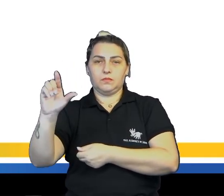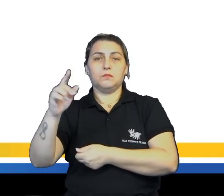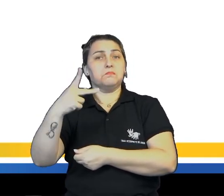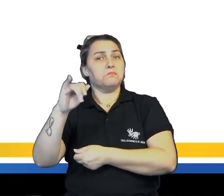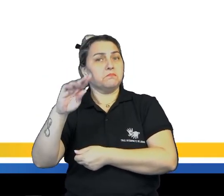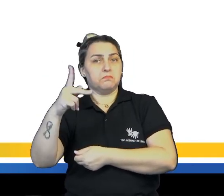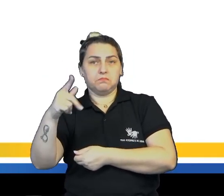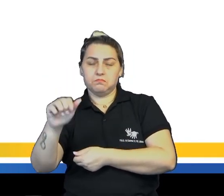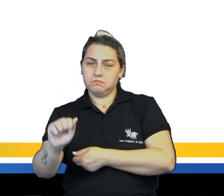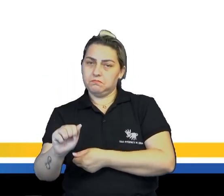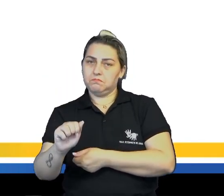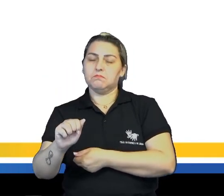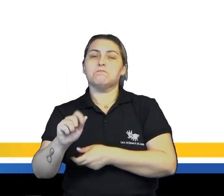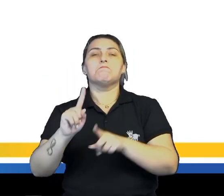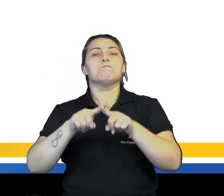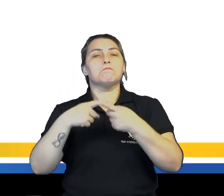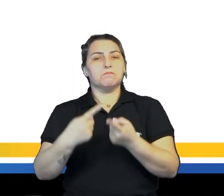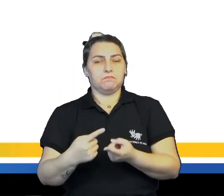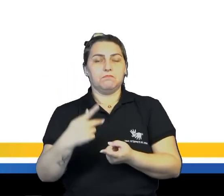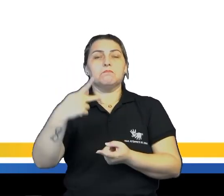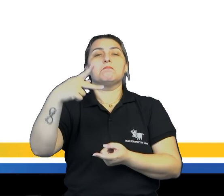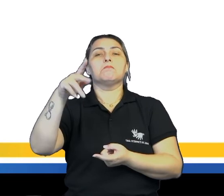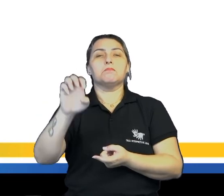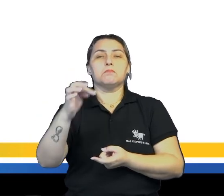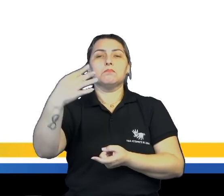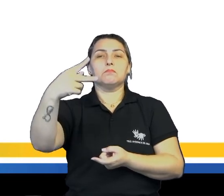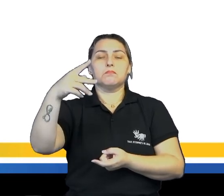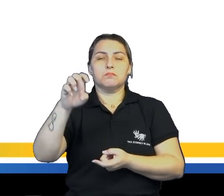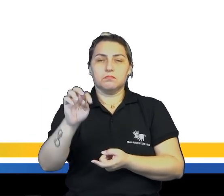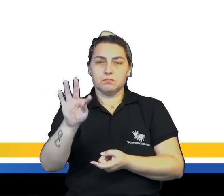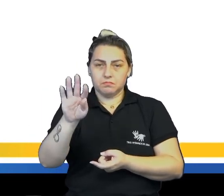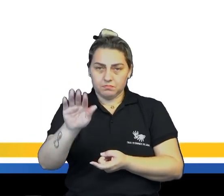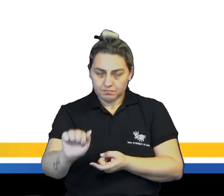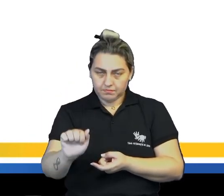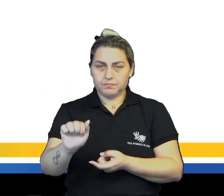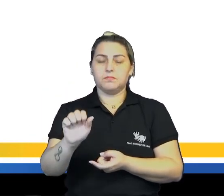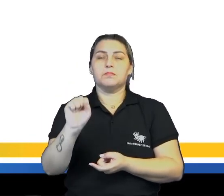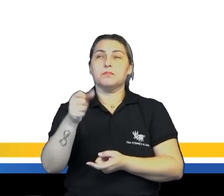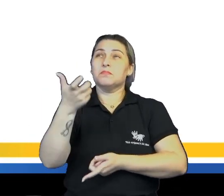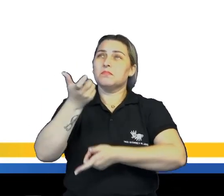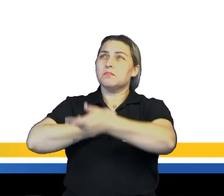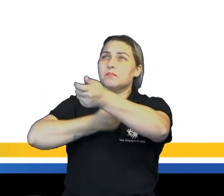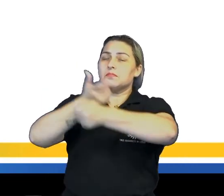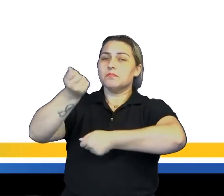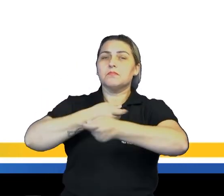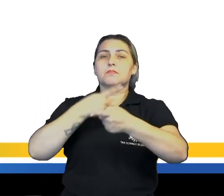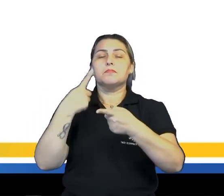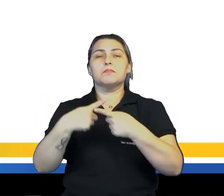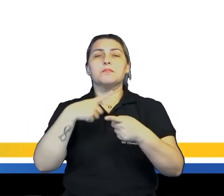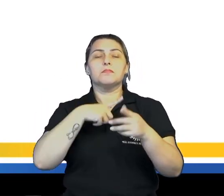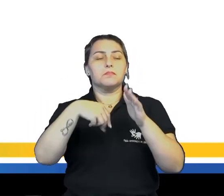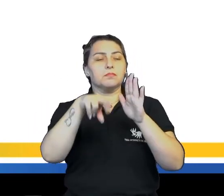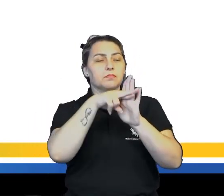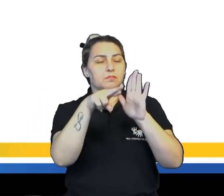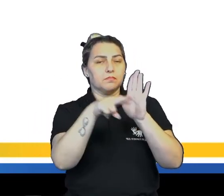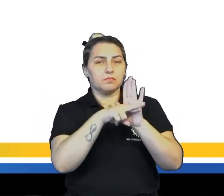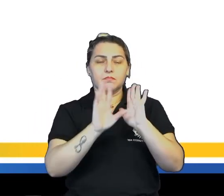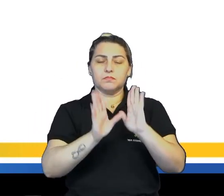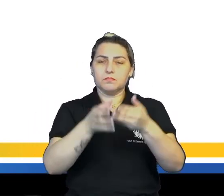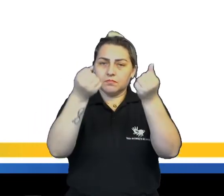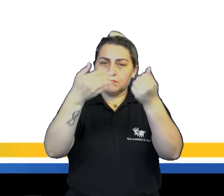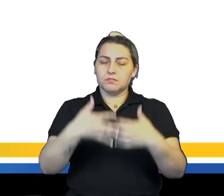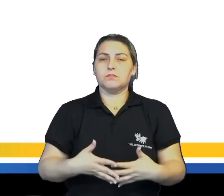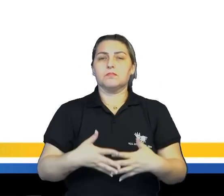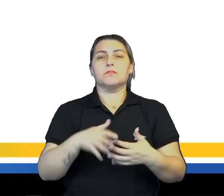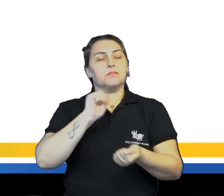papagaio, não sei como é que você chama, mas muita gente chama de pepeta. Então é pepeta e taquebol. Taquebol por quê? Porque tem as regras, como eu mencionei, que você